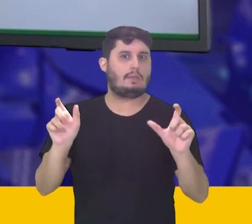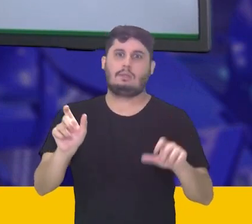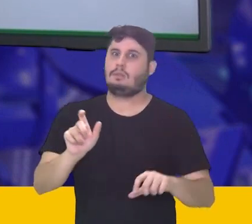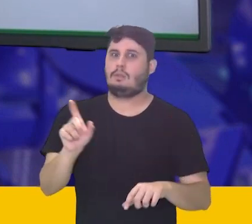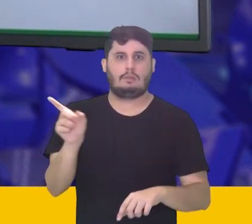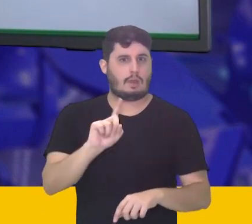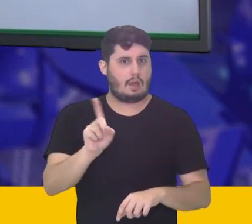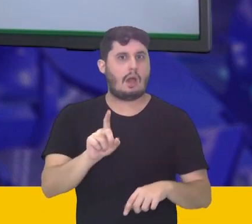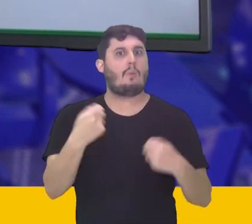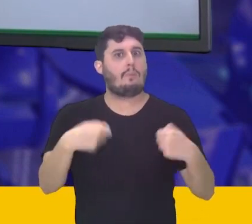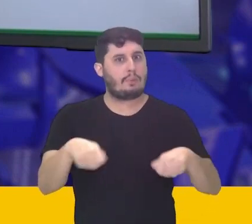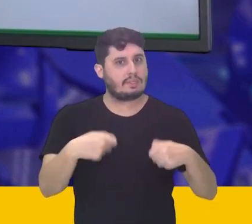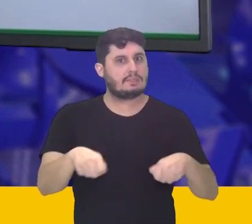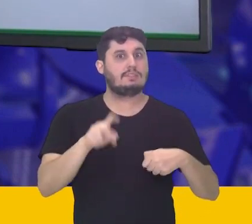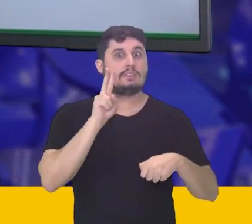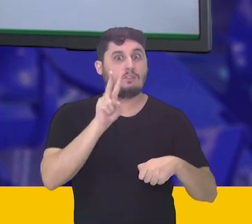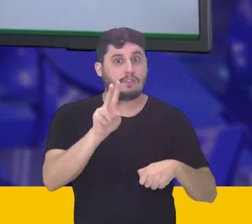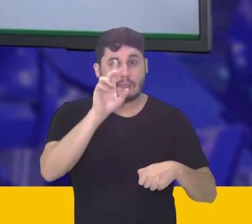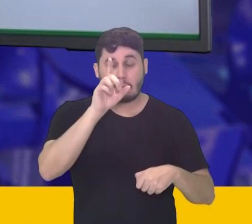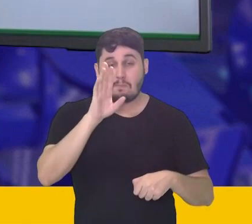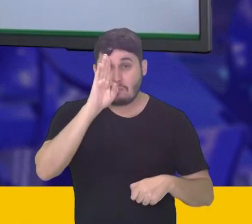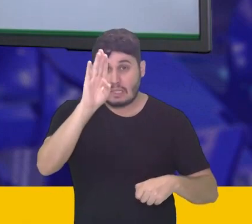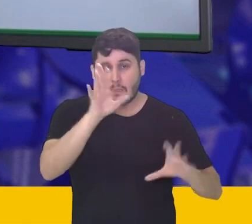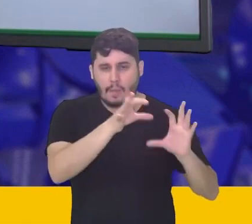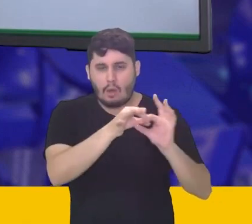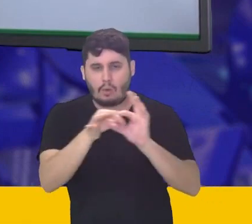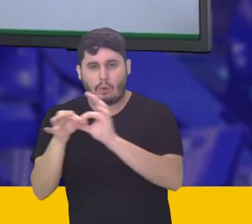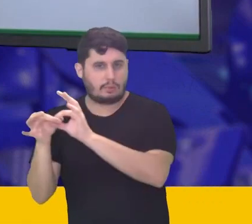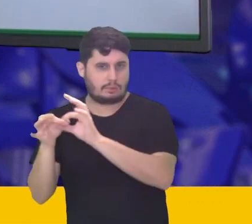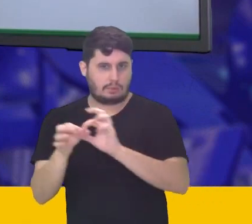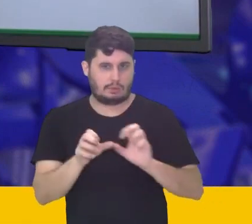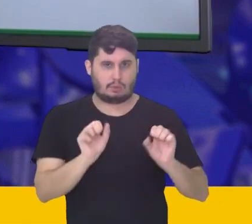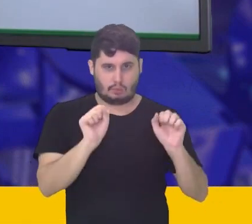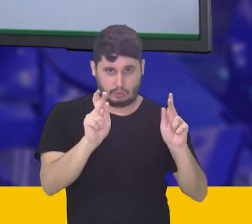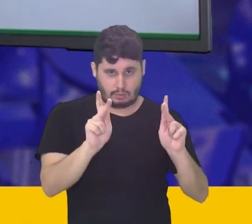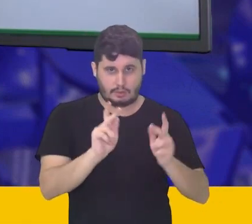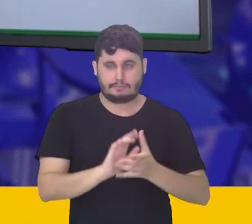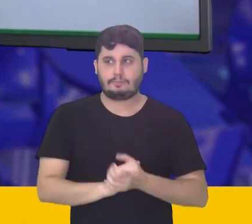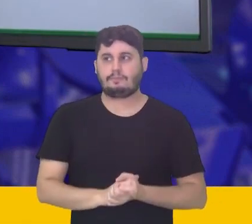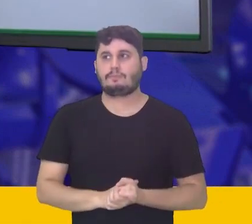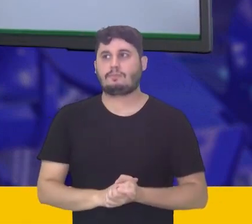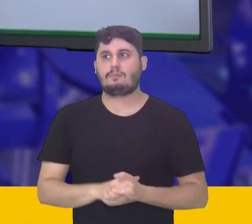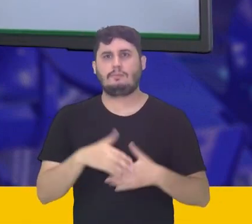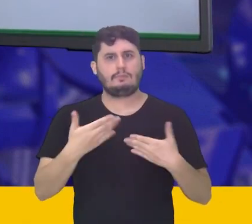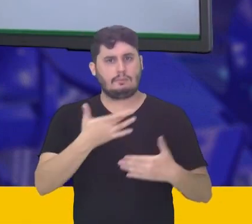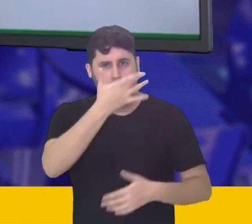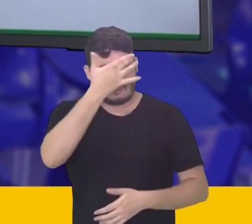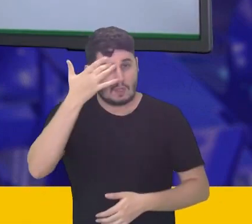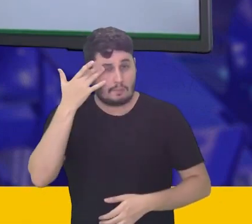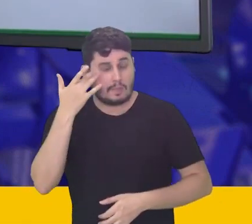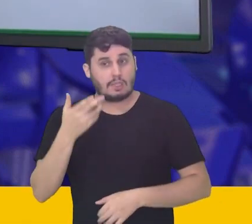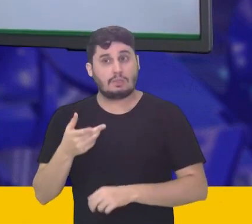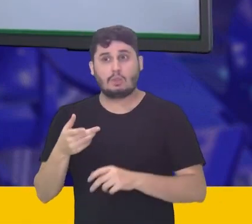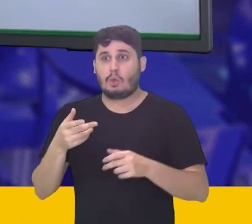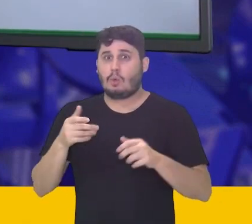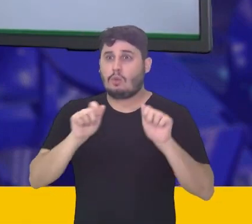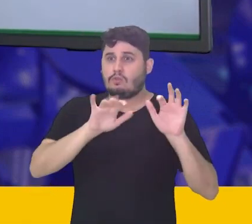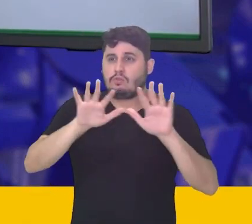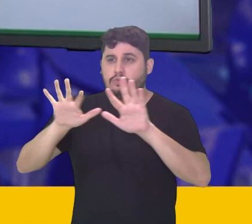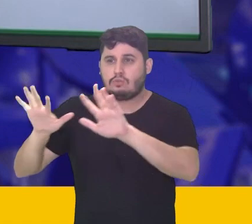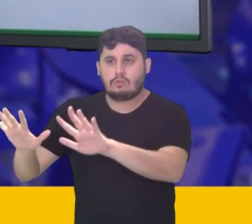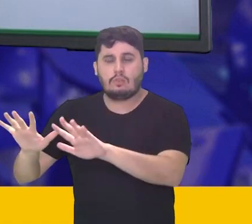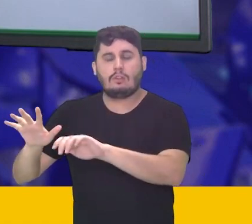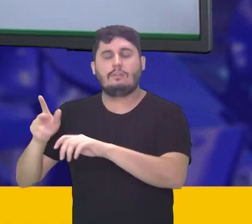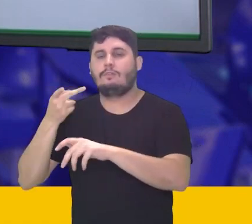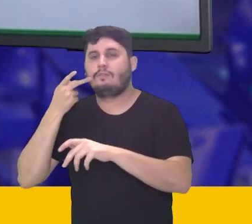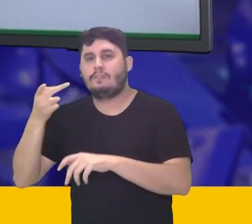certo? Então, sempre atentem para isso, ok? Então, vamos lá. As pessoas visitam mais Londres do que